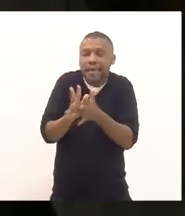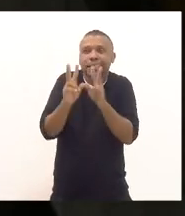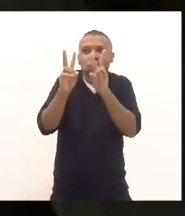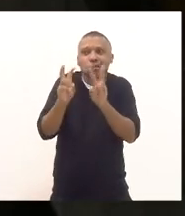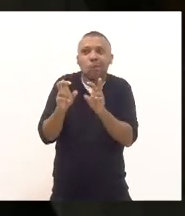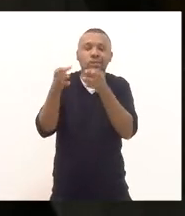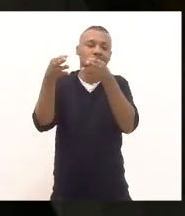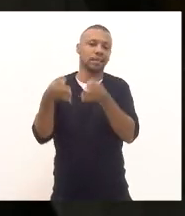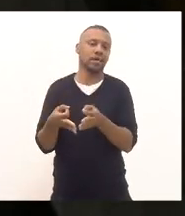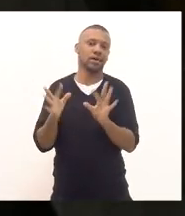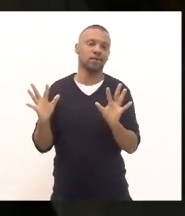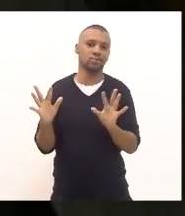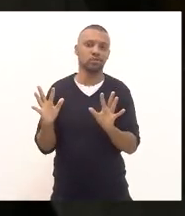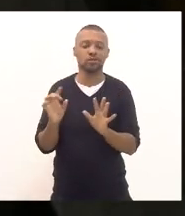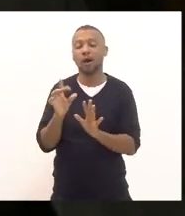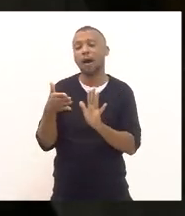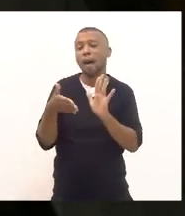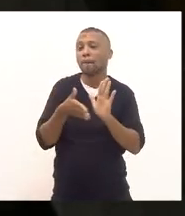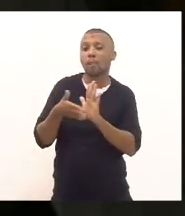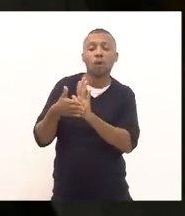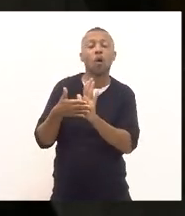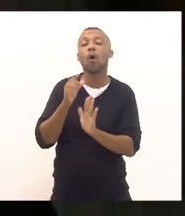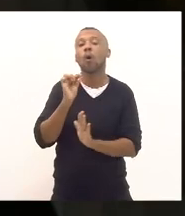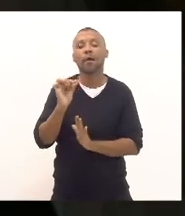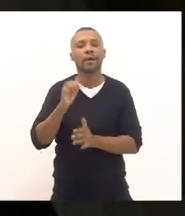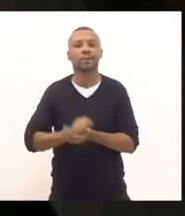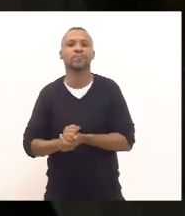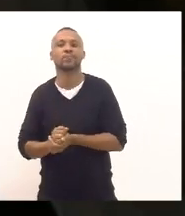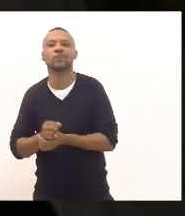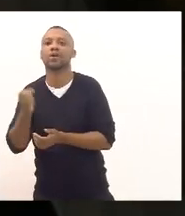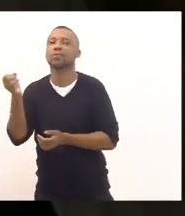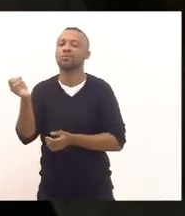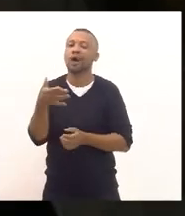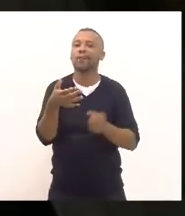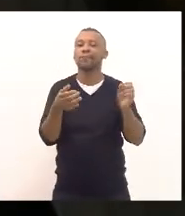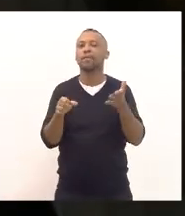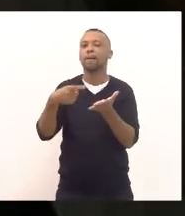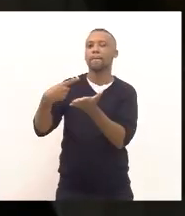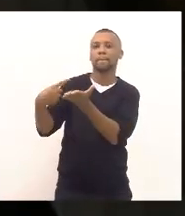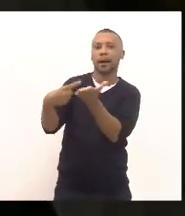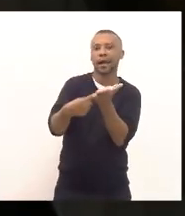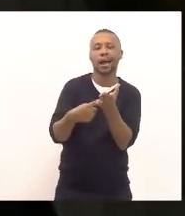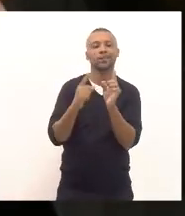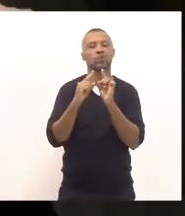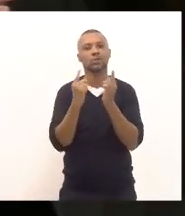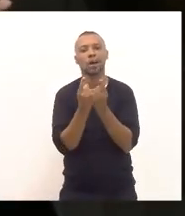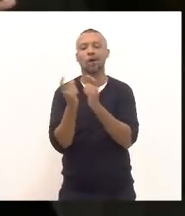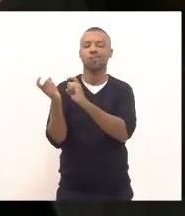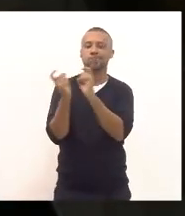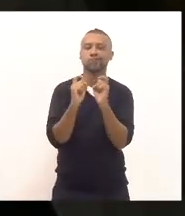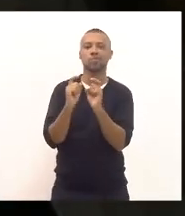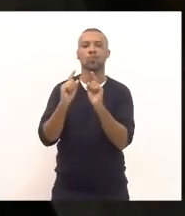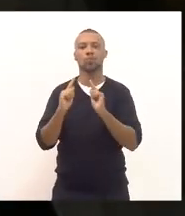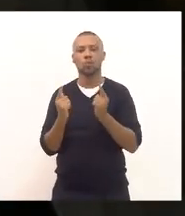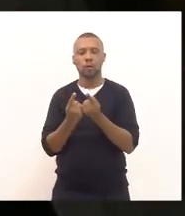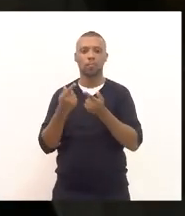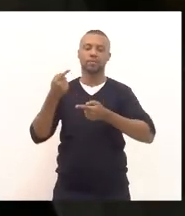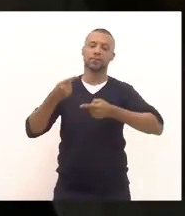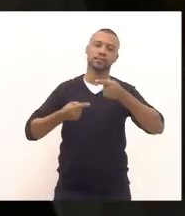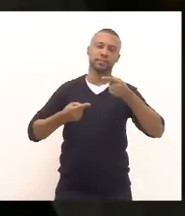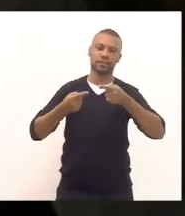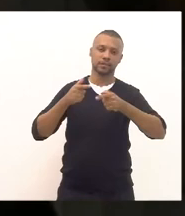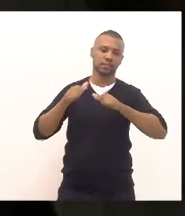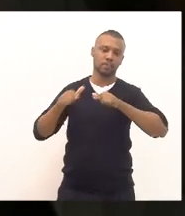dos problemas as questões a não ser pro poder fazer bitencur novas rodadas de União grupo de trabalho enfim Ou seja é sem nenhuma